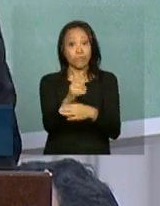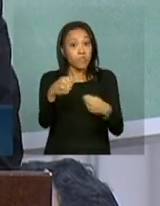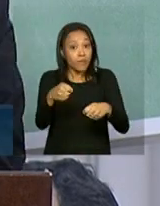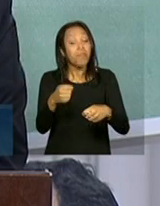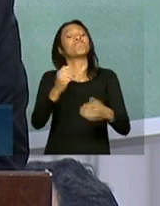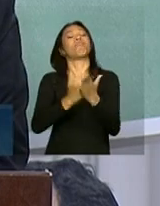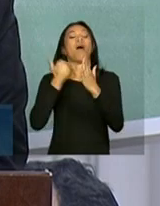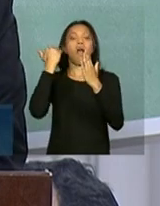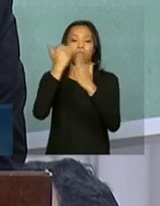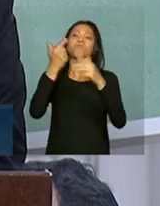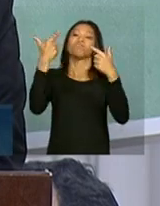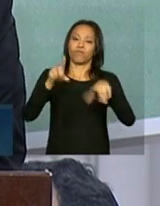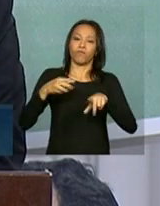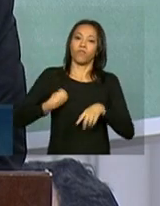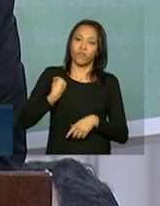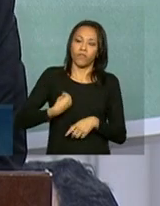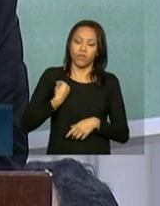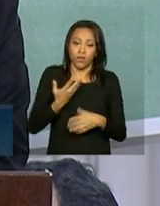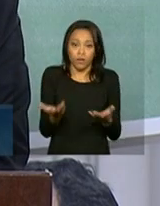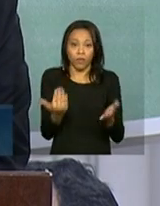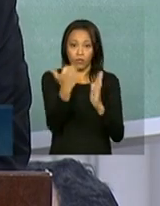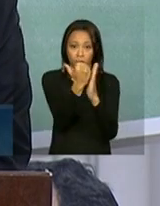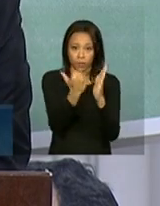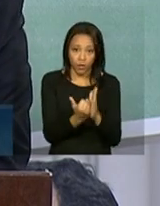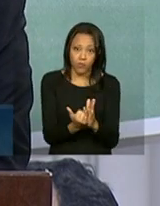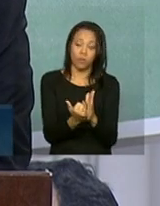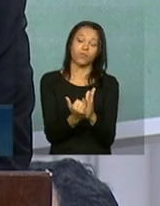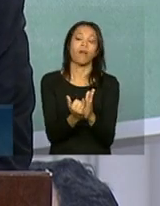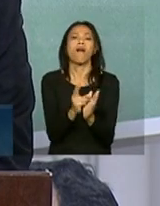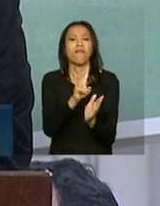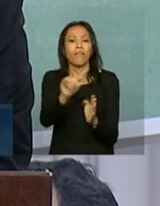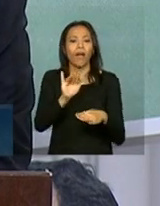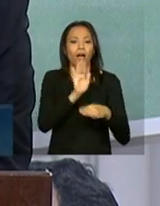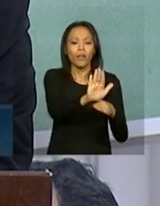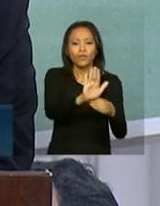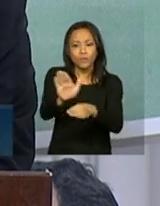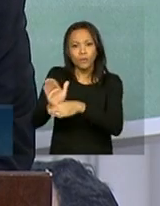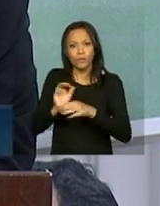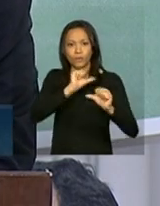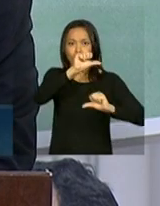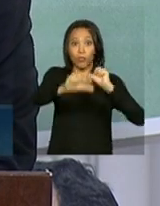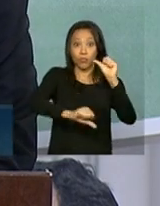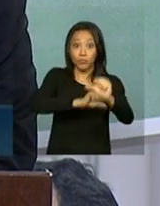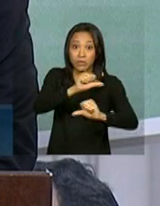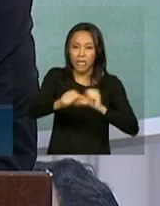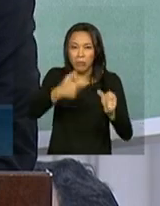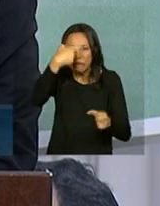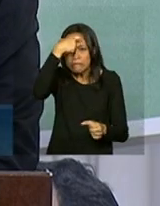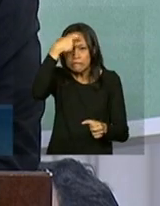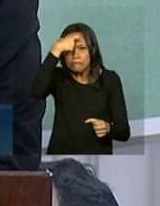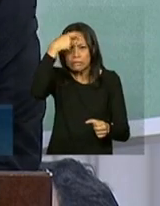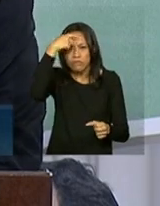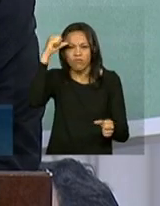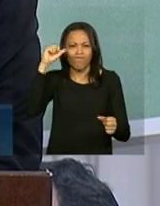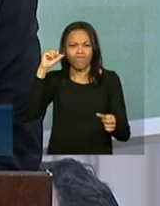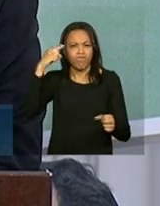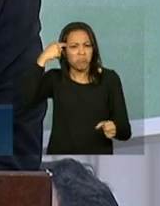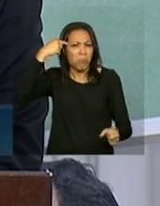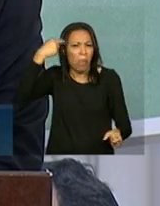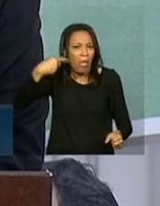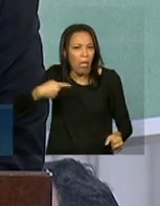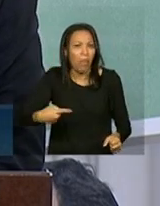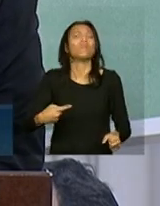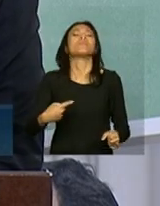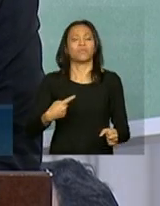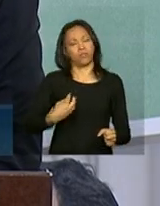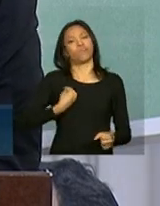tempo, poder ficar mais tempo. O Mais Médicos vai ajudar a mudarmos uma certa mentalidade que ainda existe